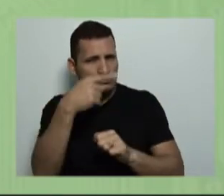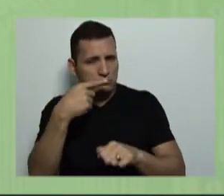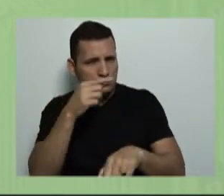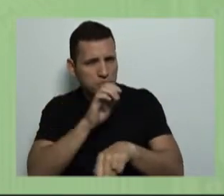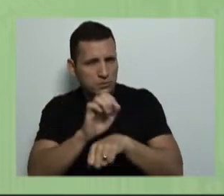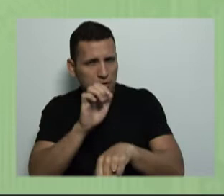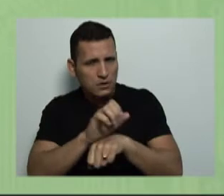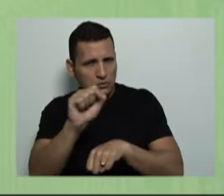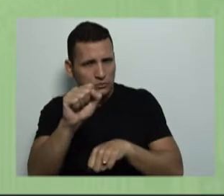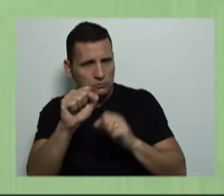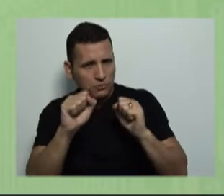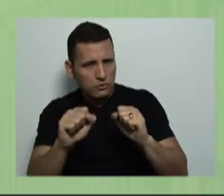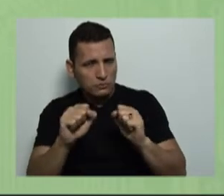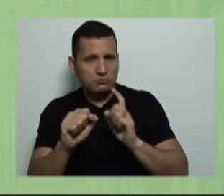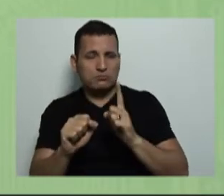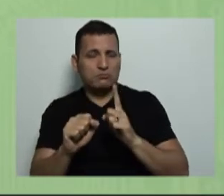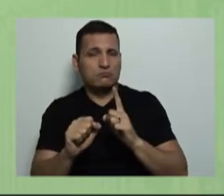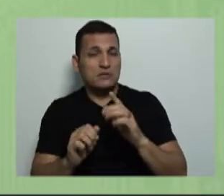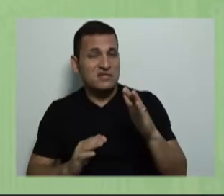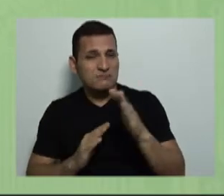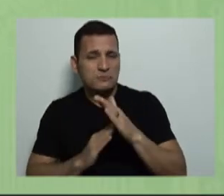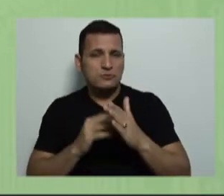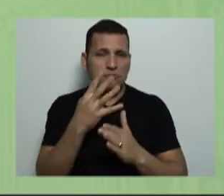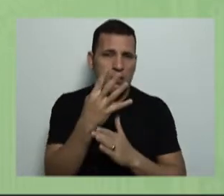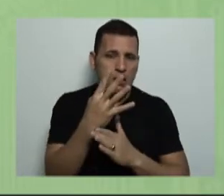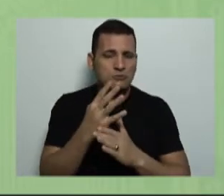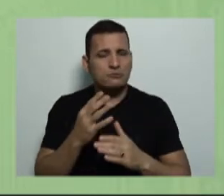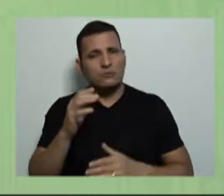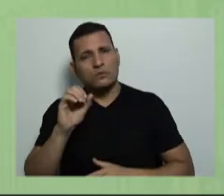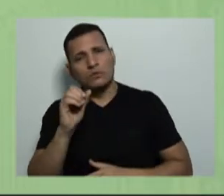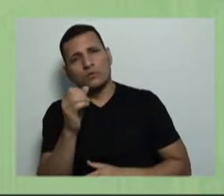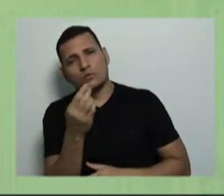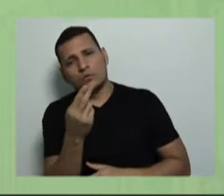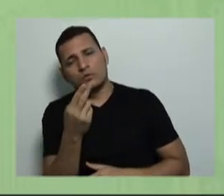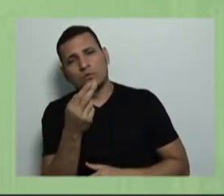no máximo é de 4 a 6, correto?